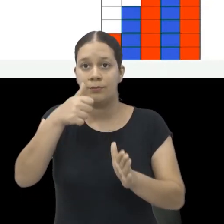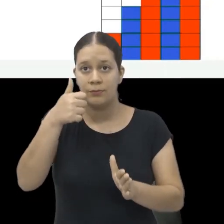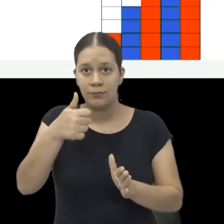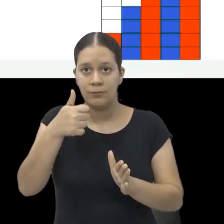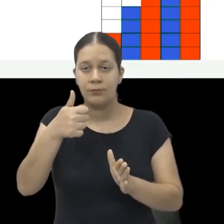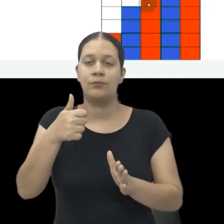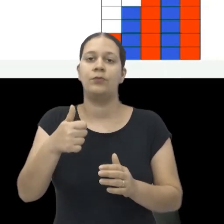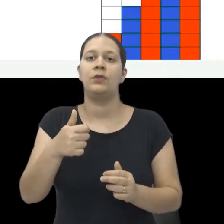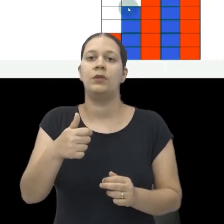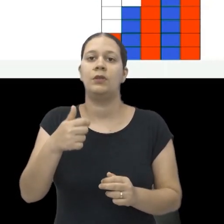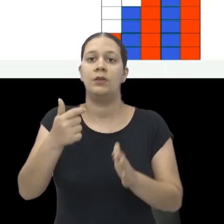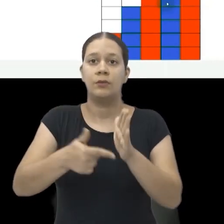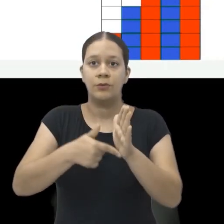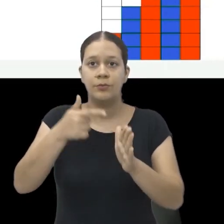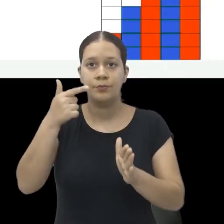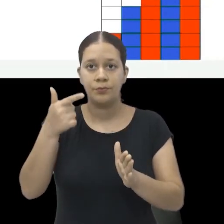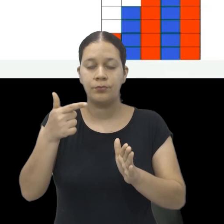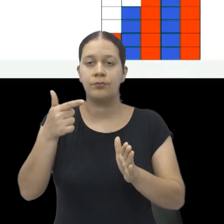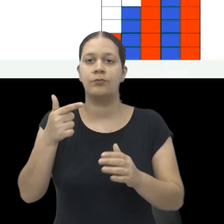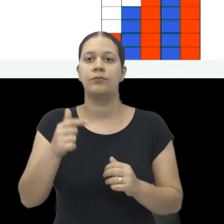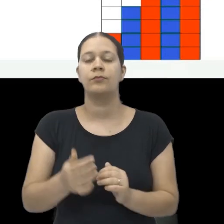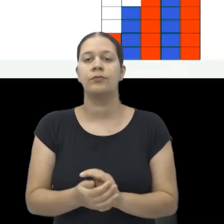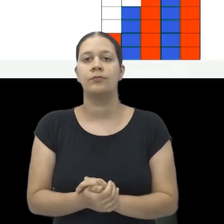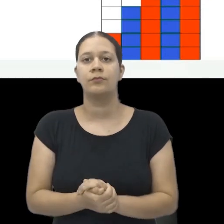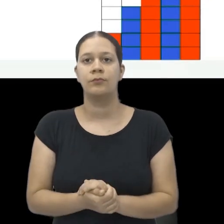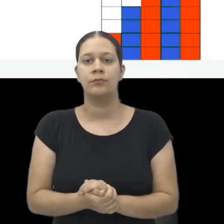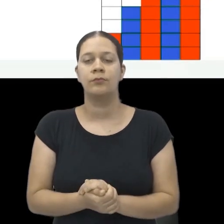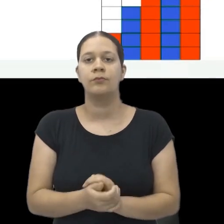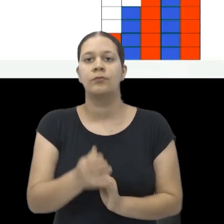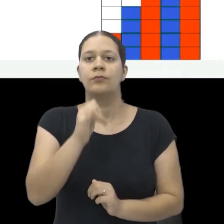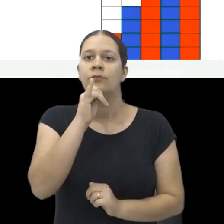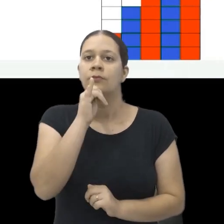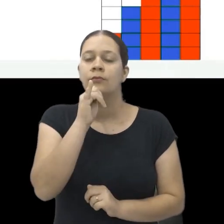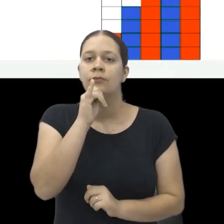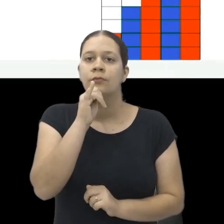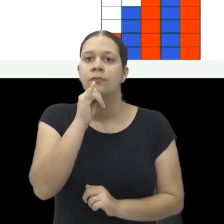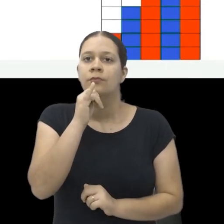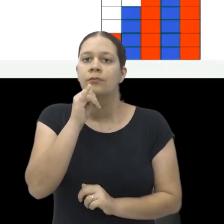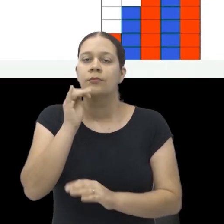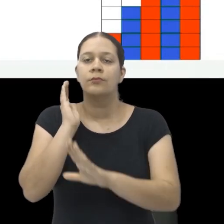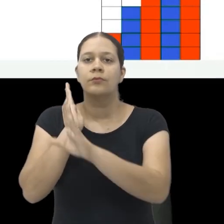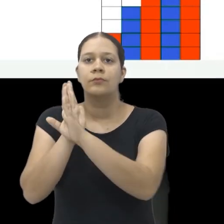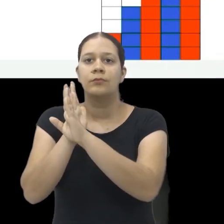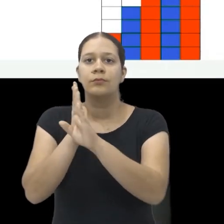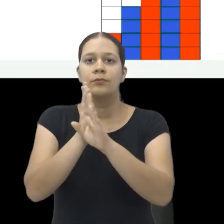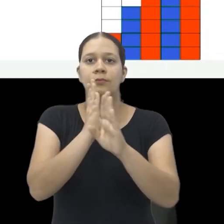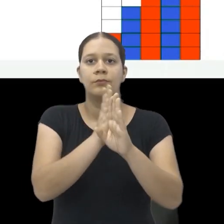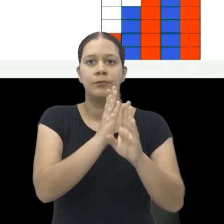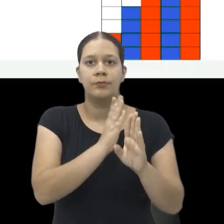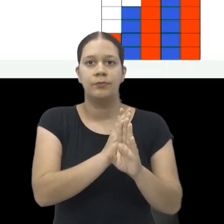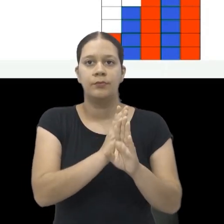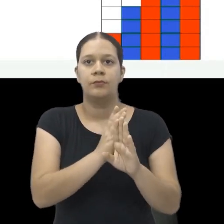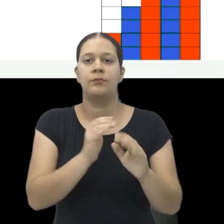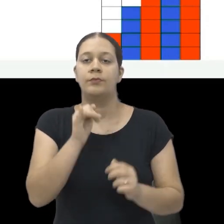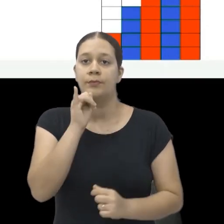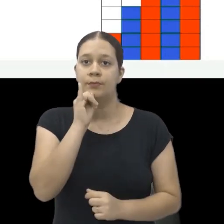primeira questão quanto na segunda questão, são exemplos de sequências não